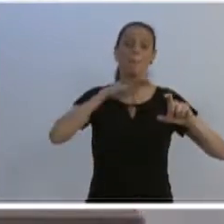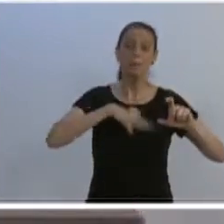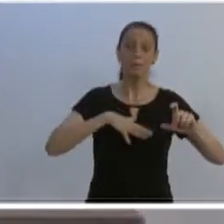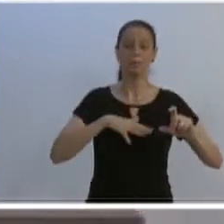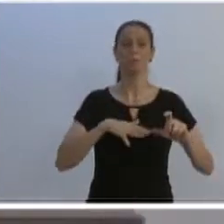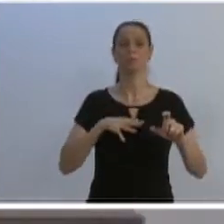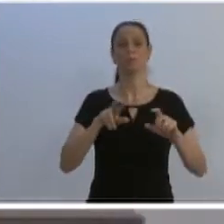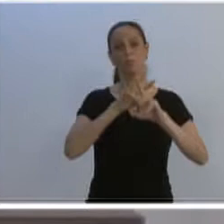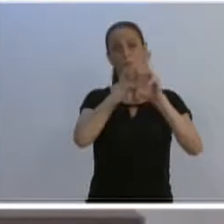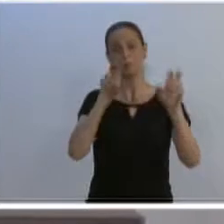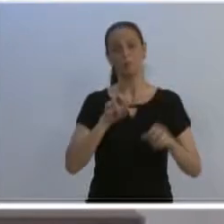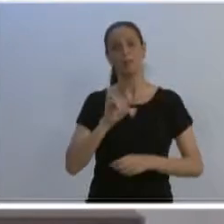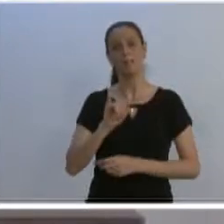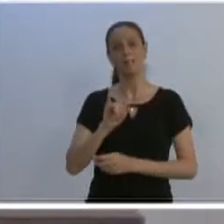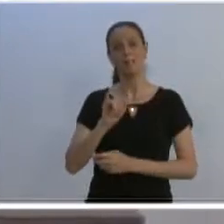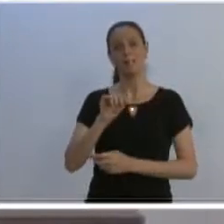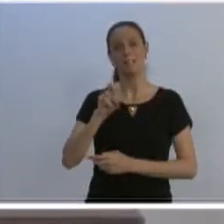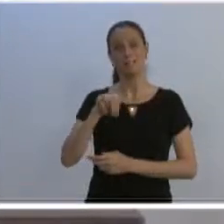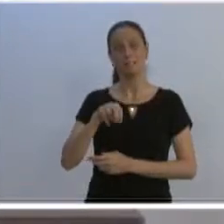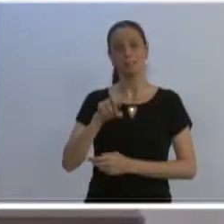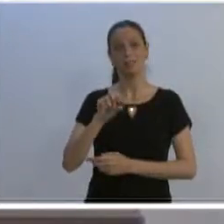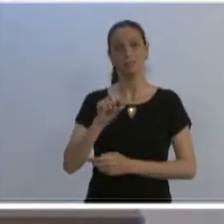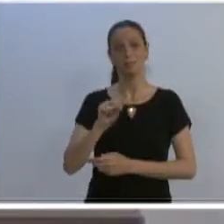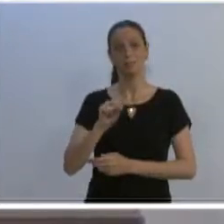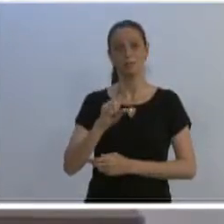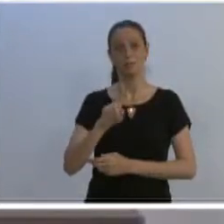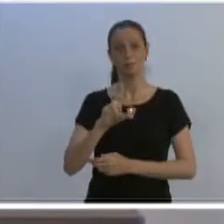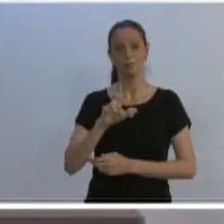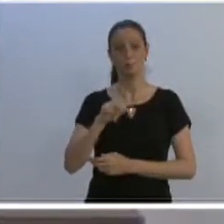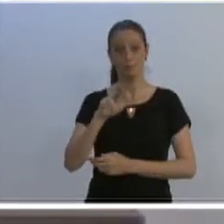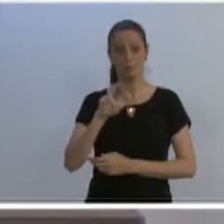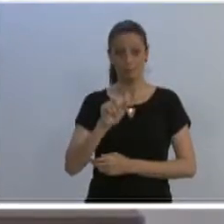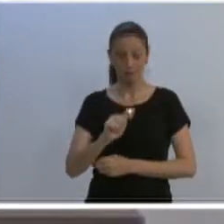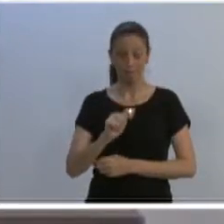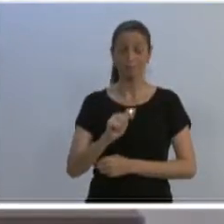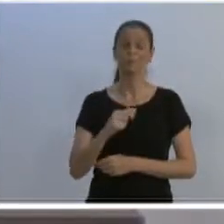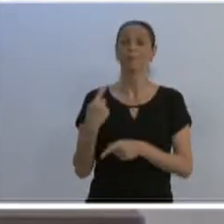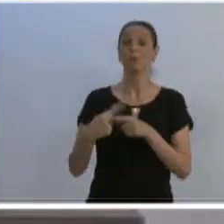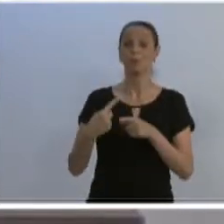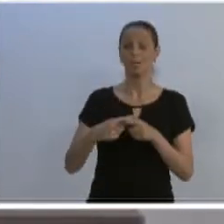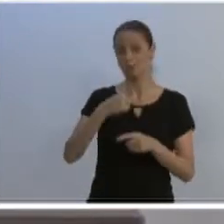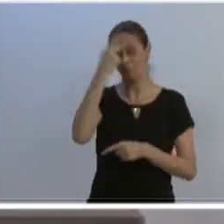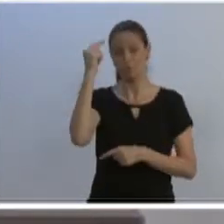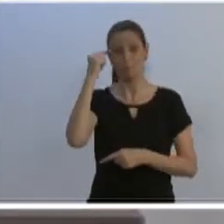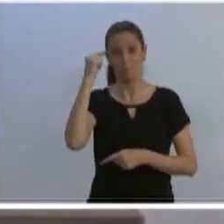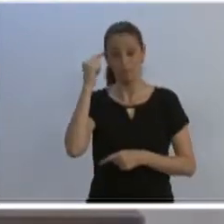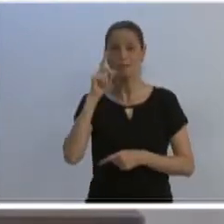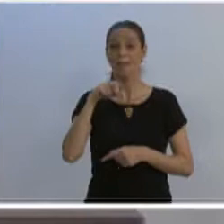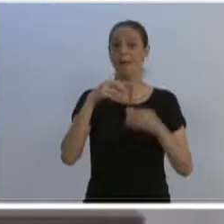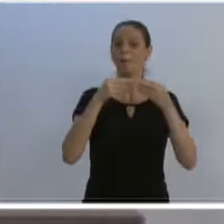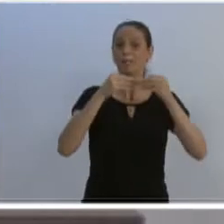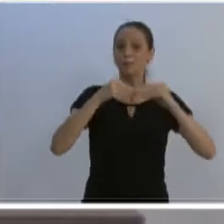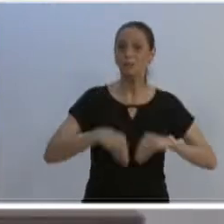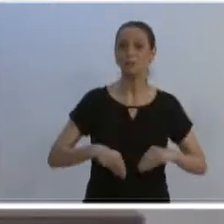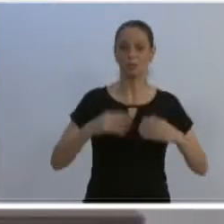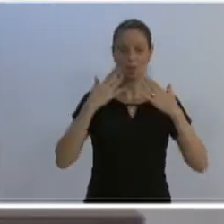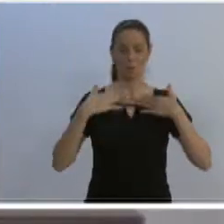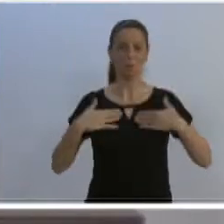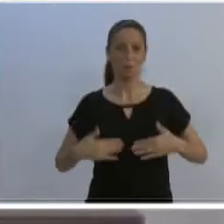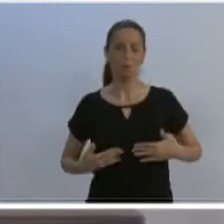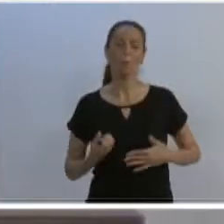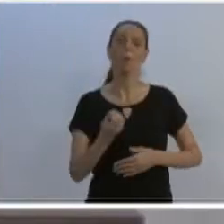insulina, na realidade, ela prejudica, ou então que quando a pessoa começa a usar a insulina, ela